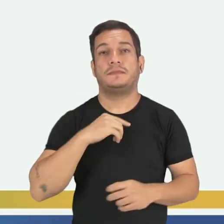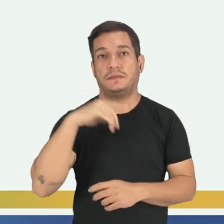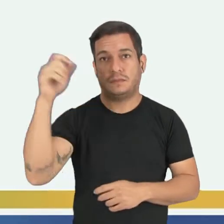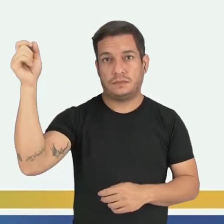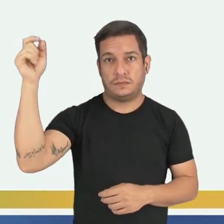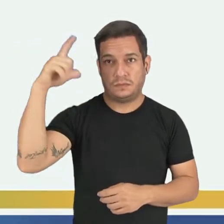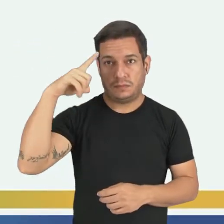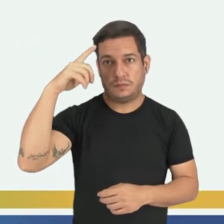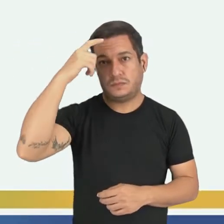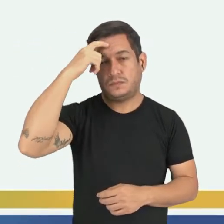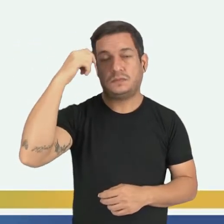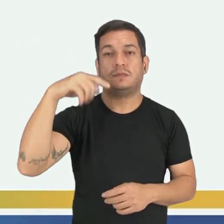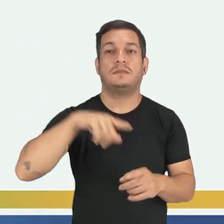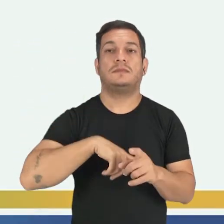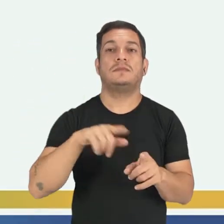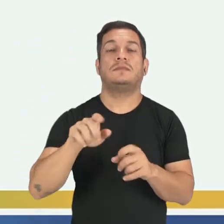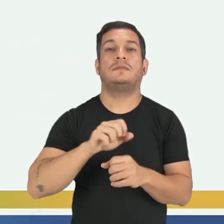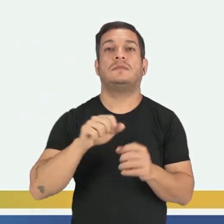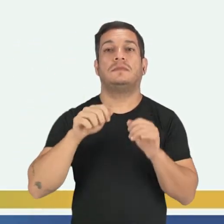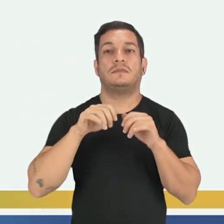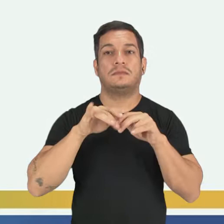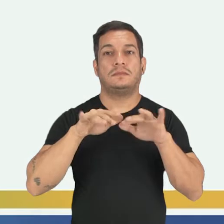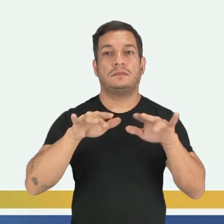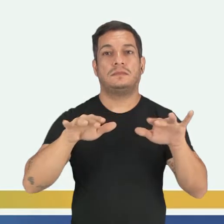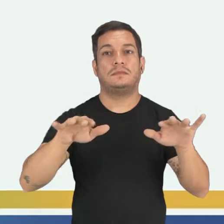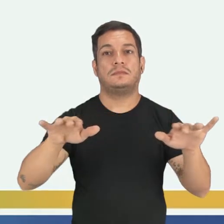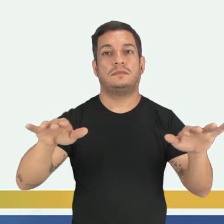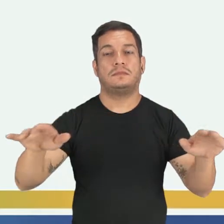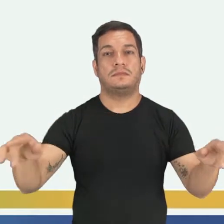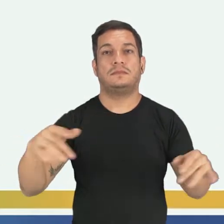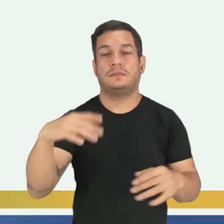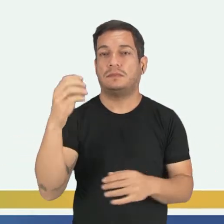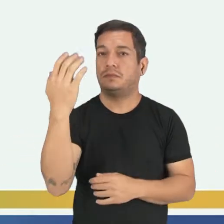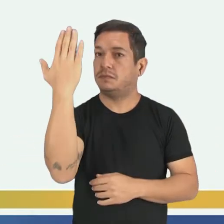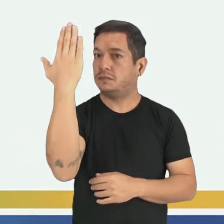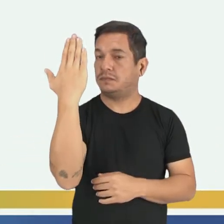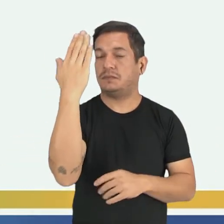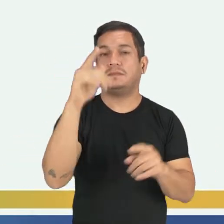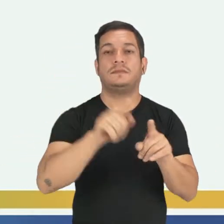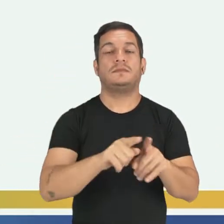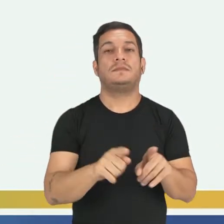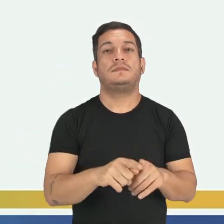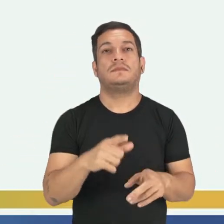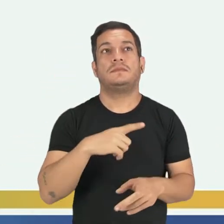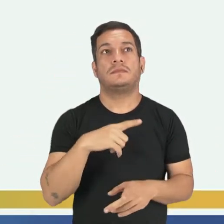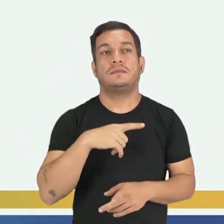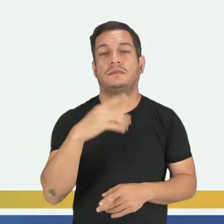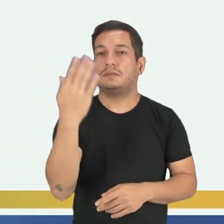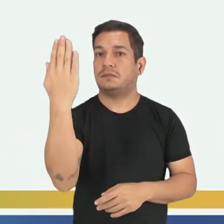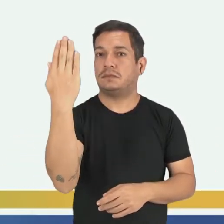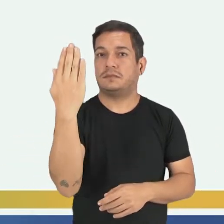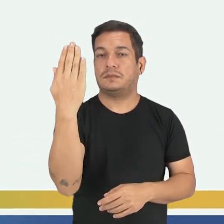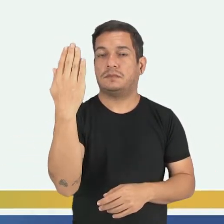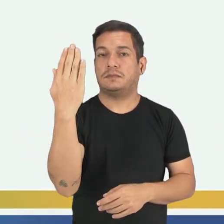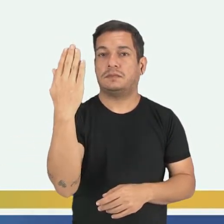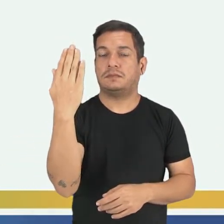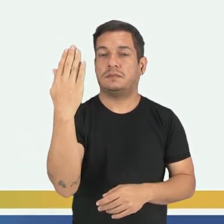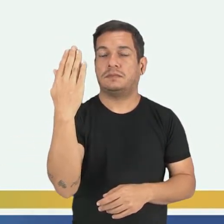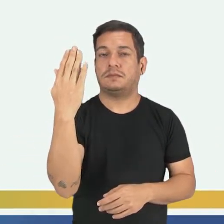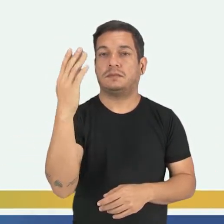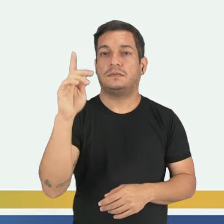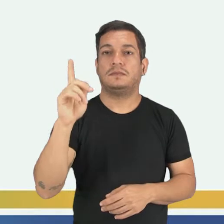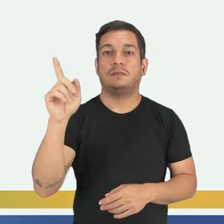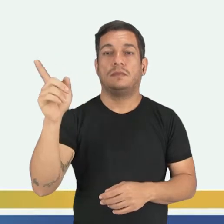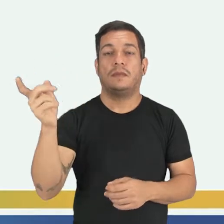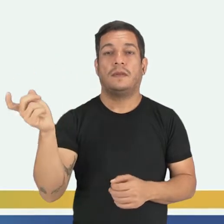Sol transmitindo, iluminando o espelho. E aí o espelho